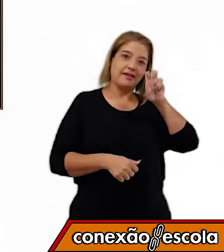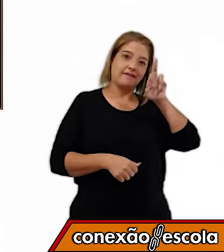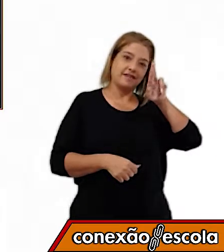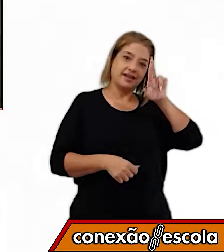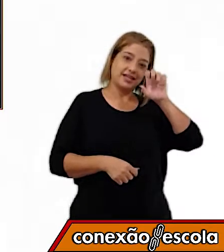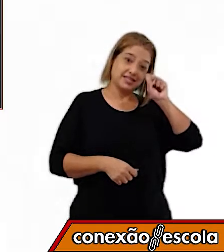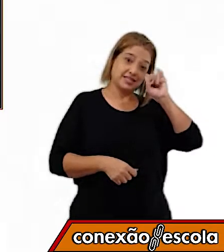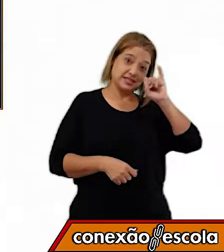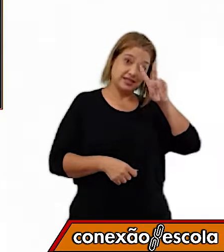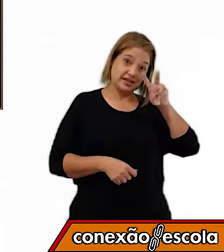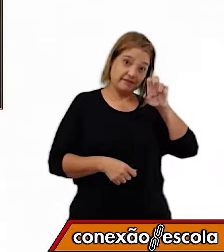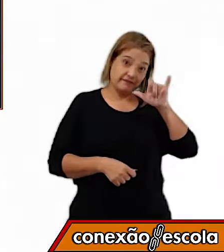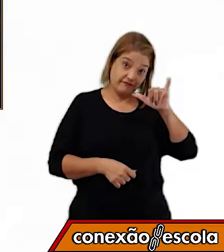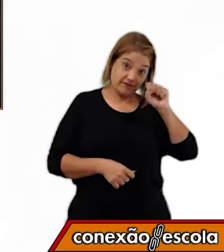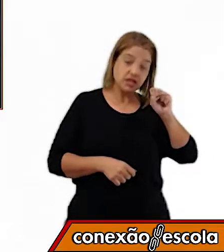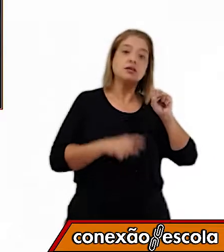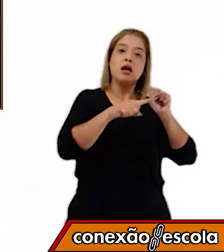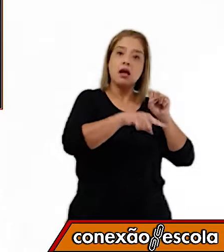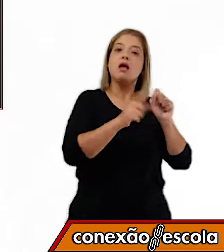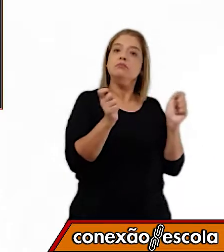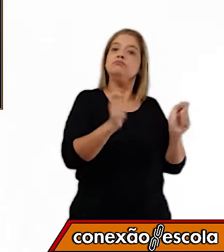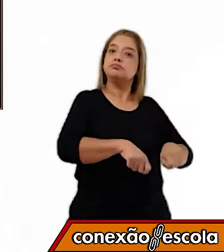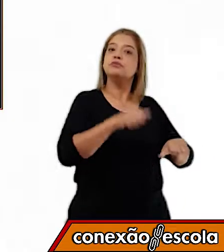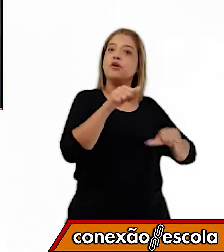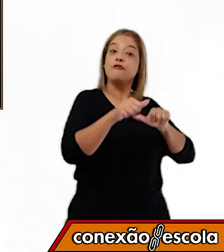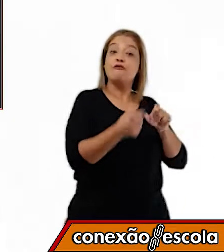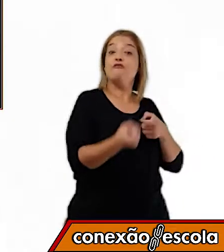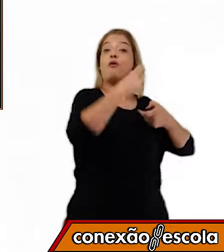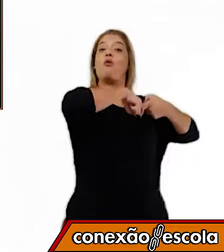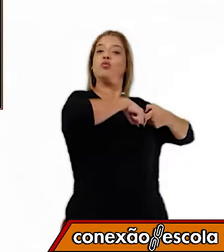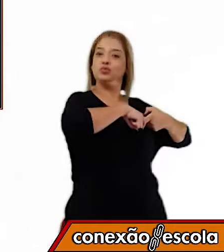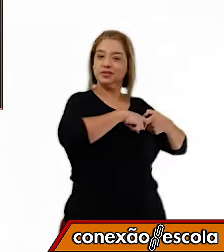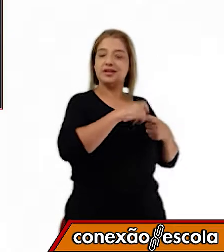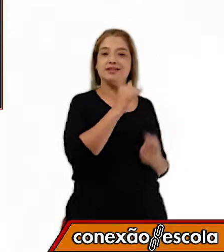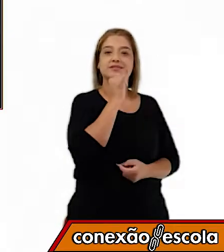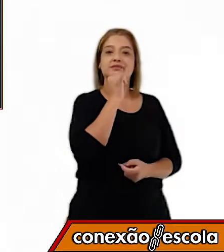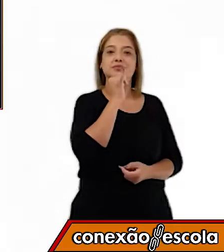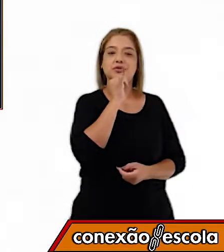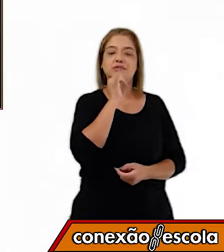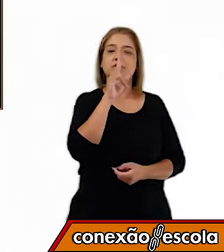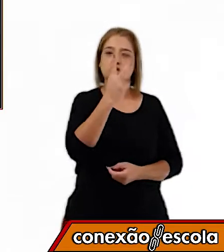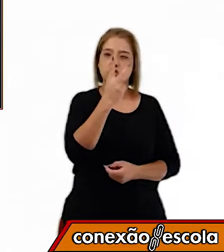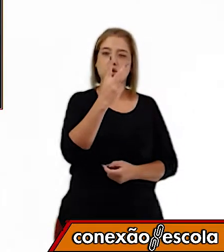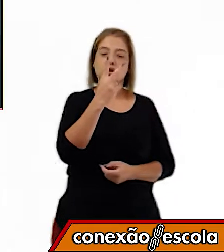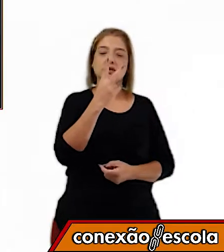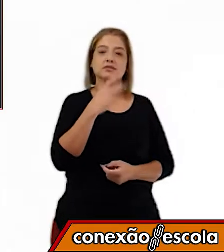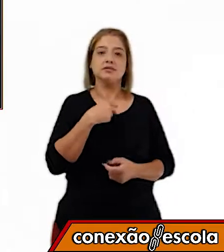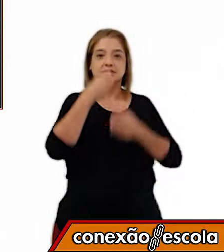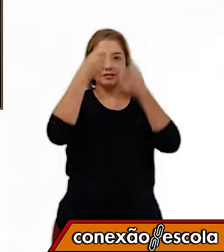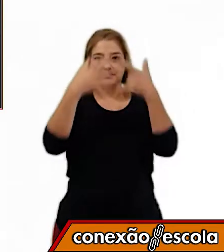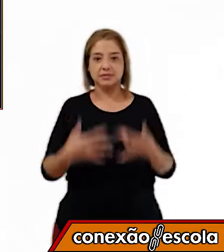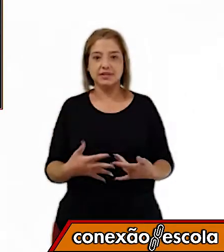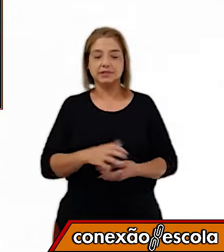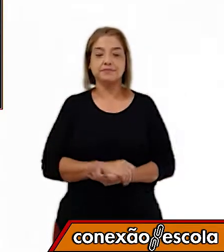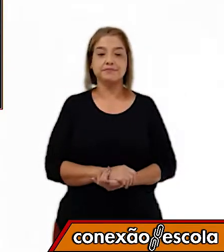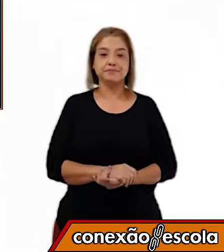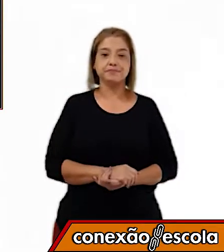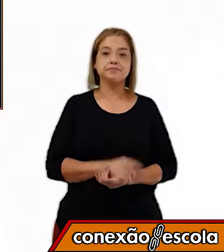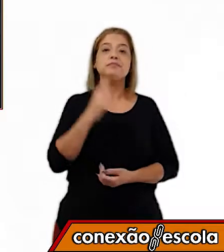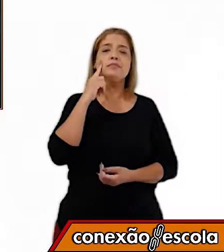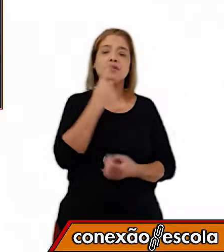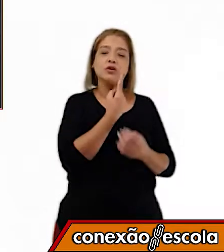voltar ao seu estado físico anterior. Temos aí 2 exemplos para ficar mais claro. Veja a